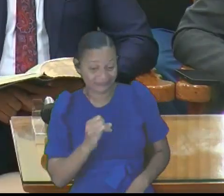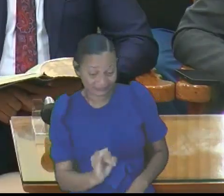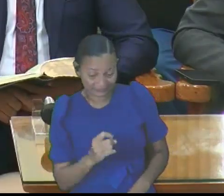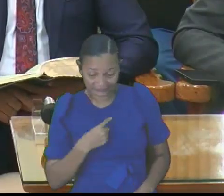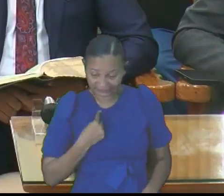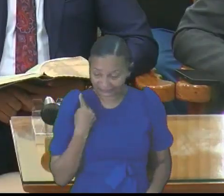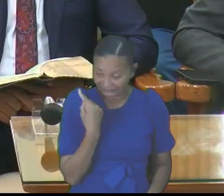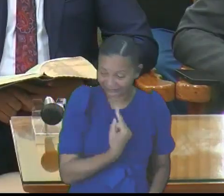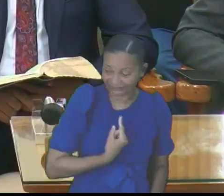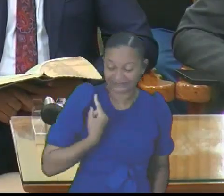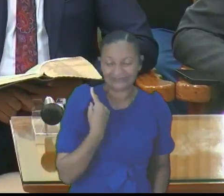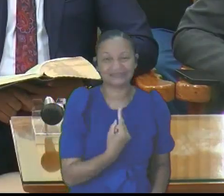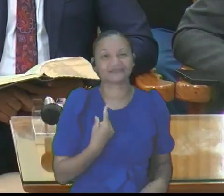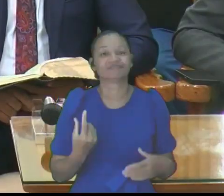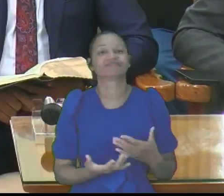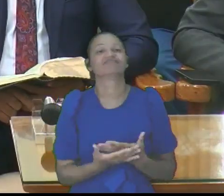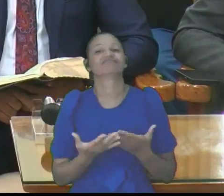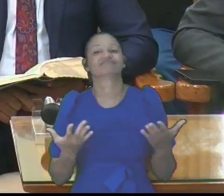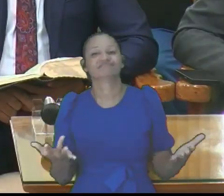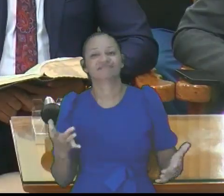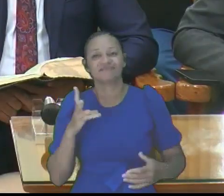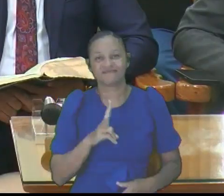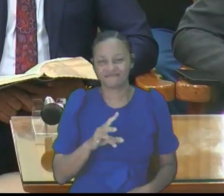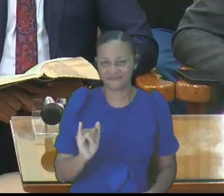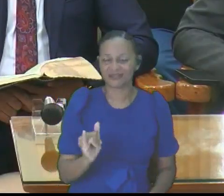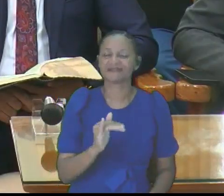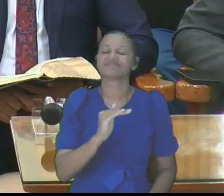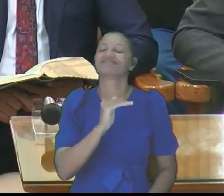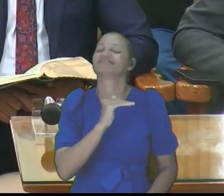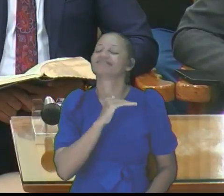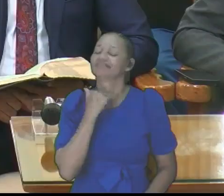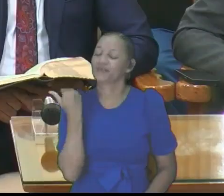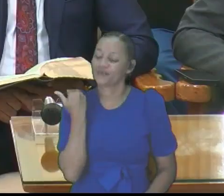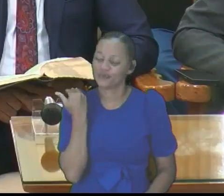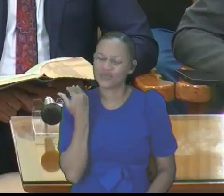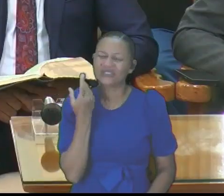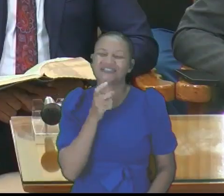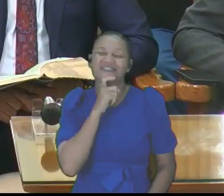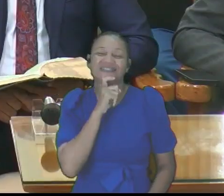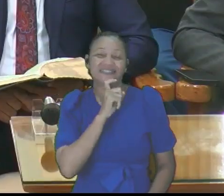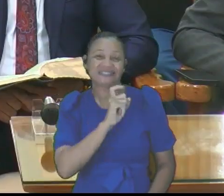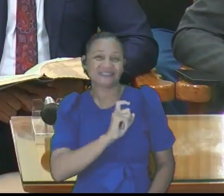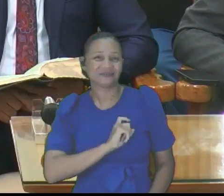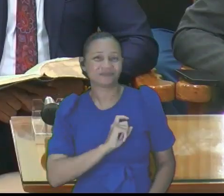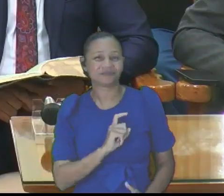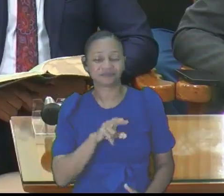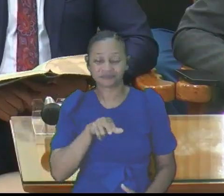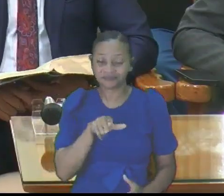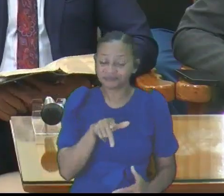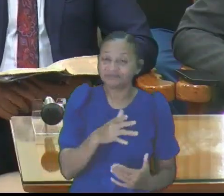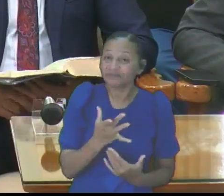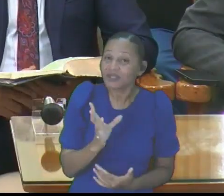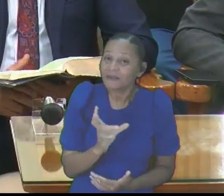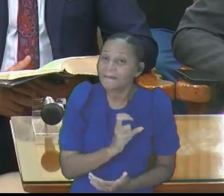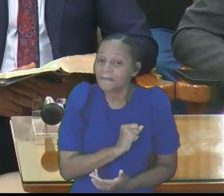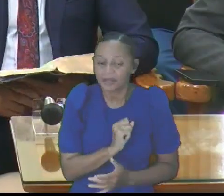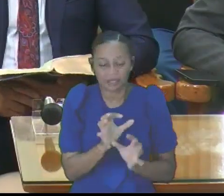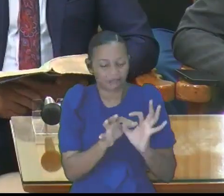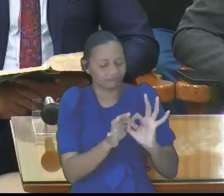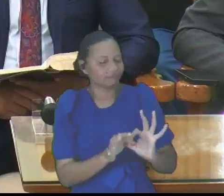se o porco-espinho se isolar, ele vai morrer congelado. Então, irmãos amados, na